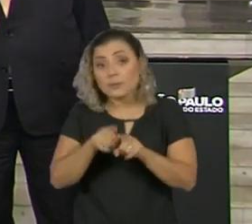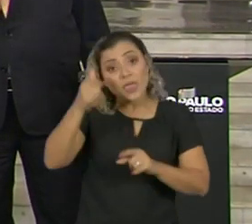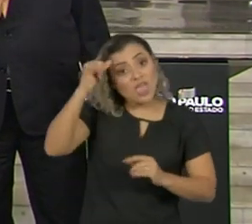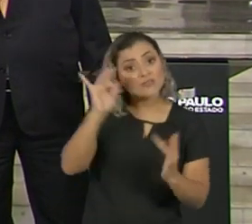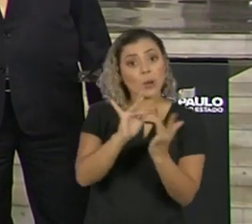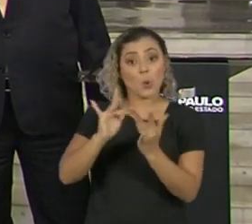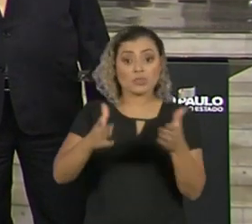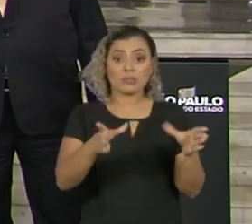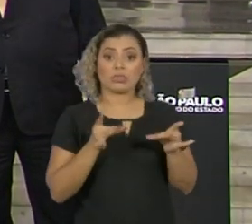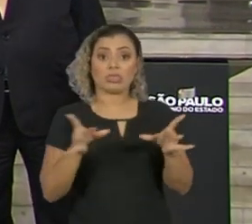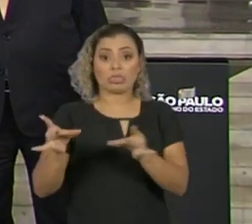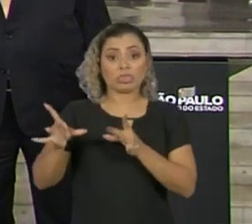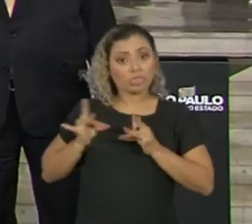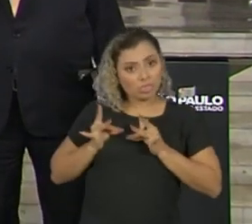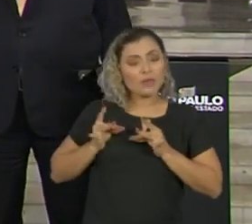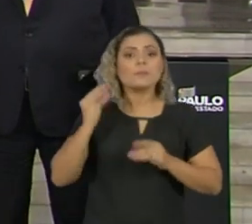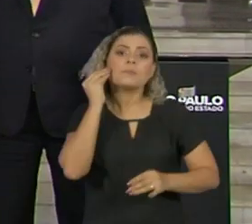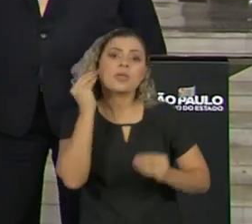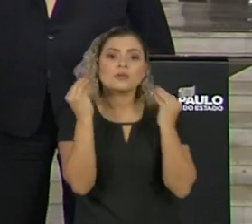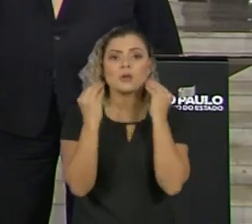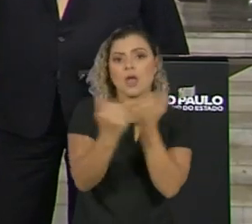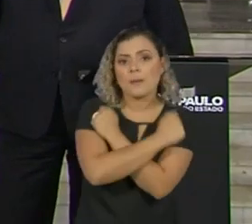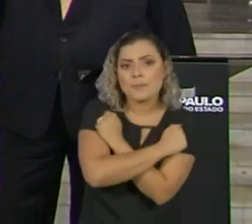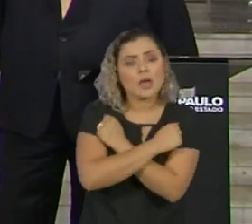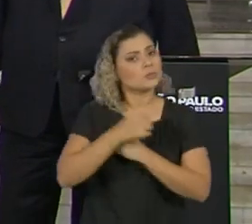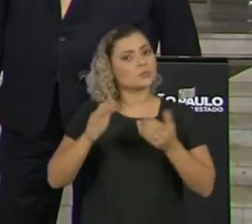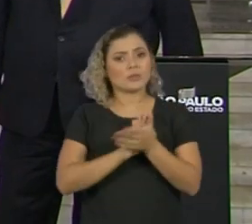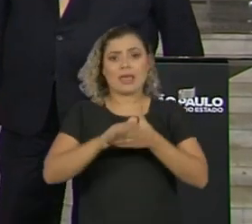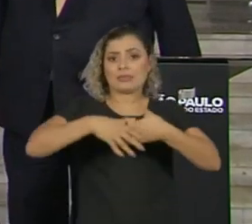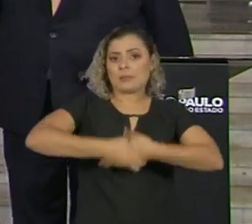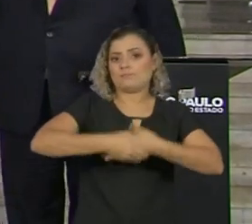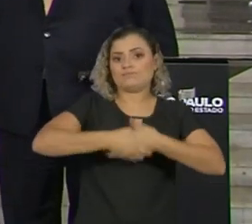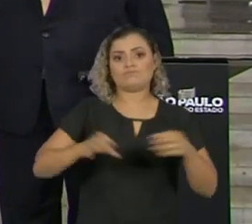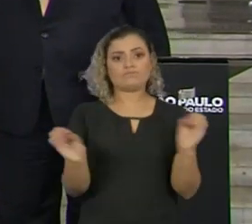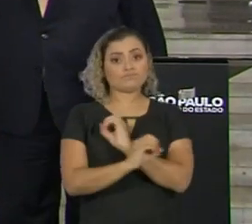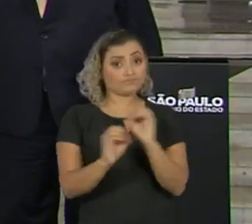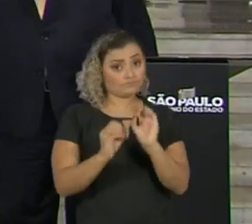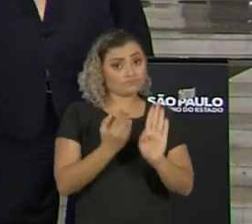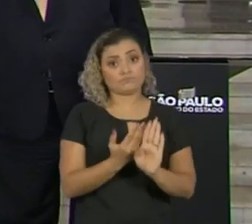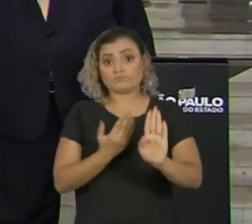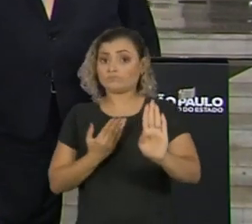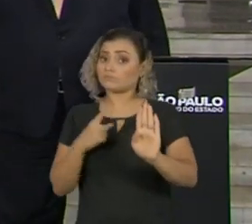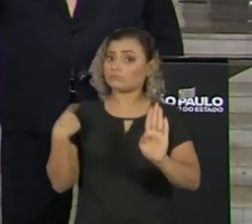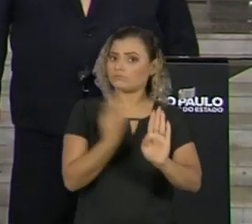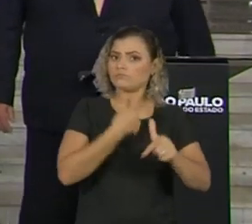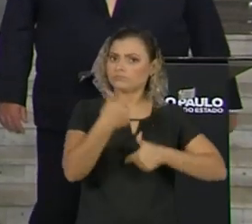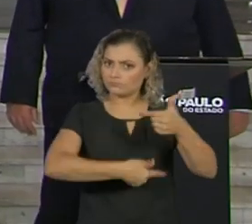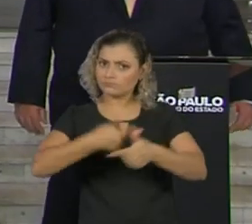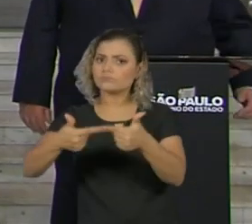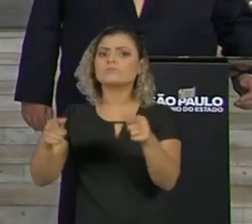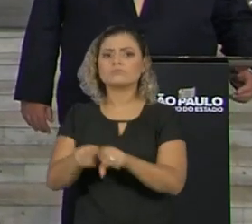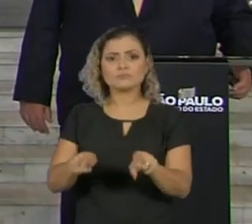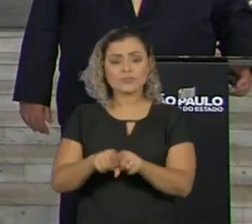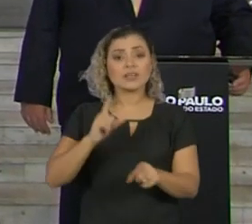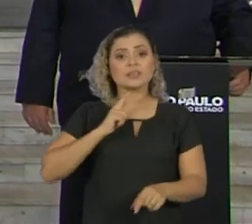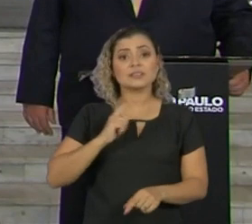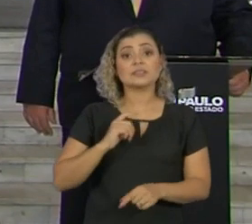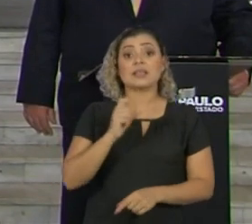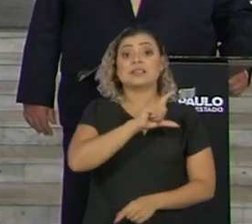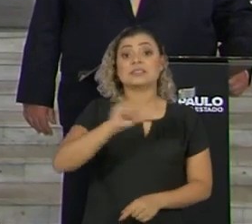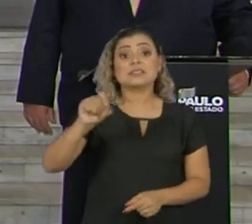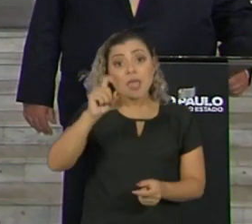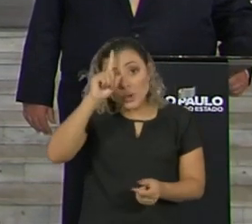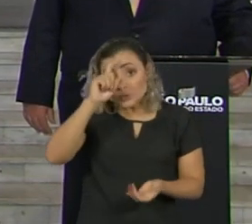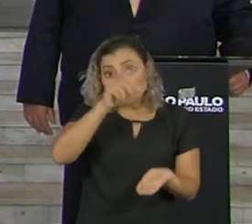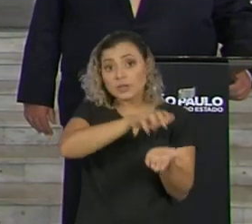contato físico. Nada de beijos, abraços ou apertos de mão. Nós também estamos trabalhando. Já temos 100 hospitais preparados